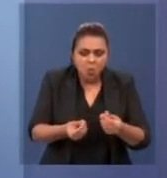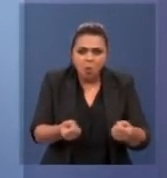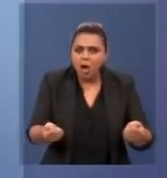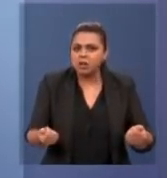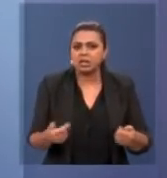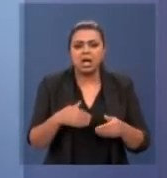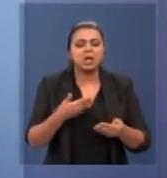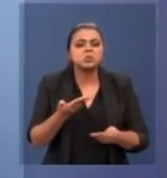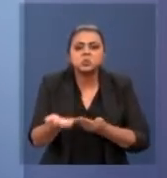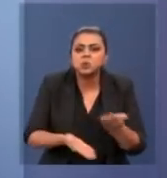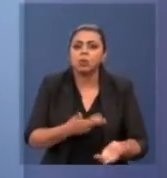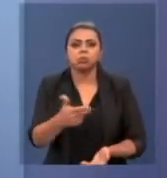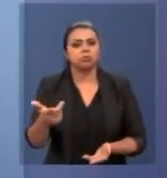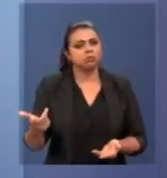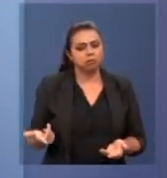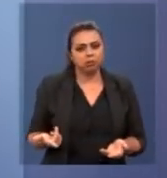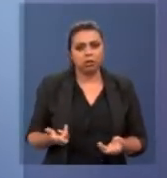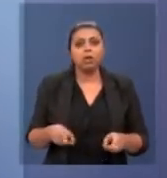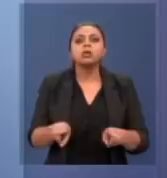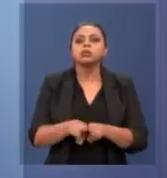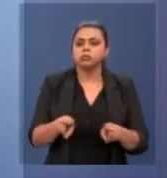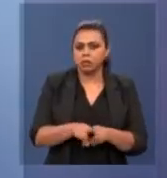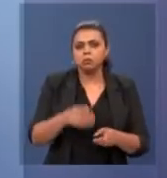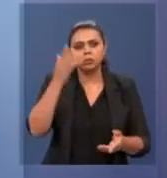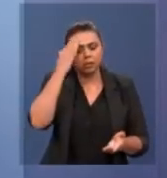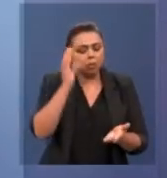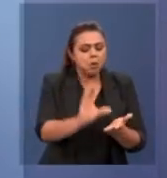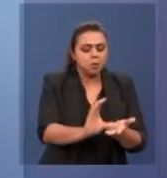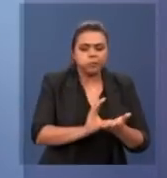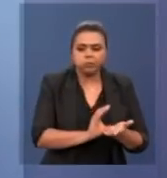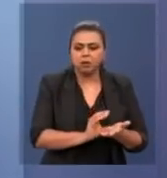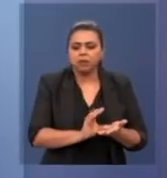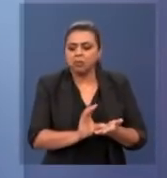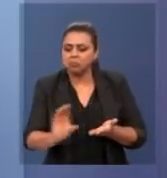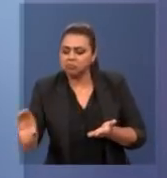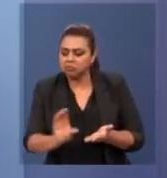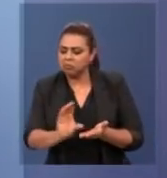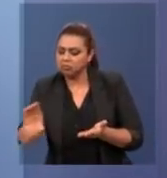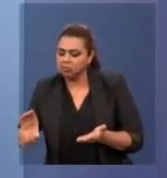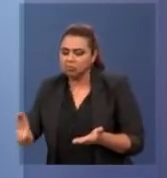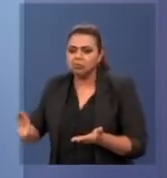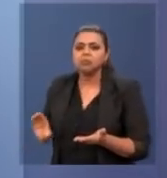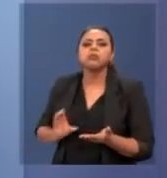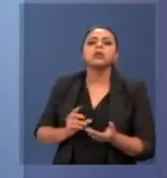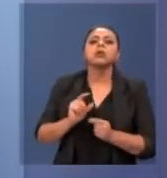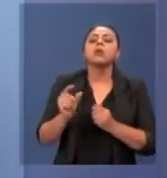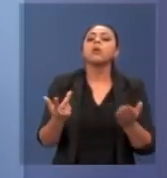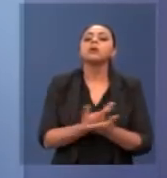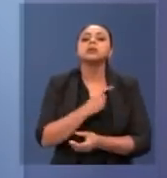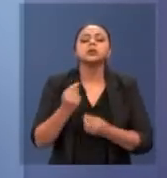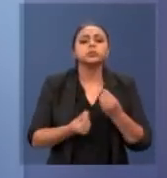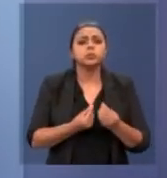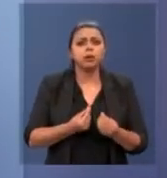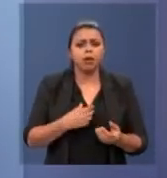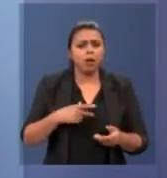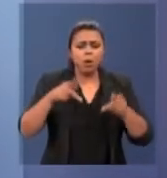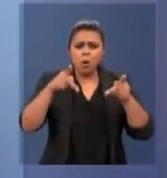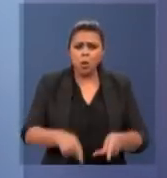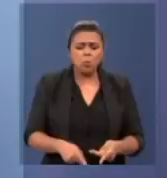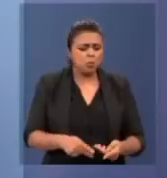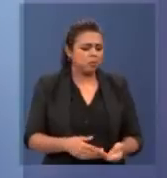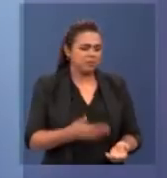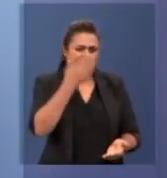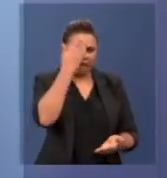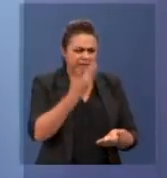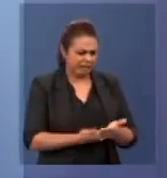geral é e desvio de recurso tem colocado população muito muito descrente da política sim